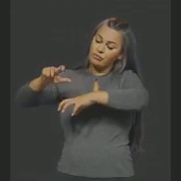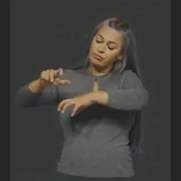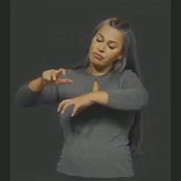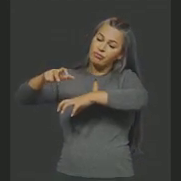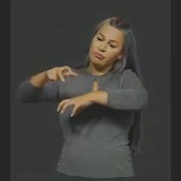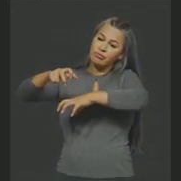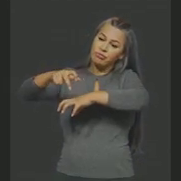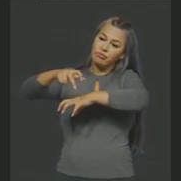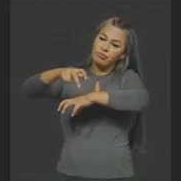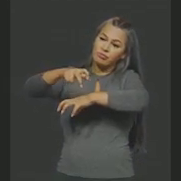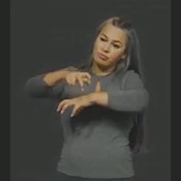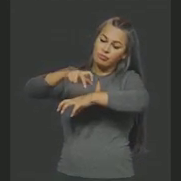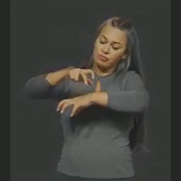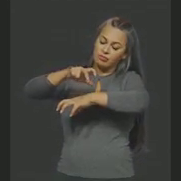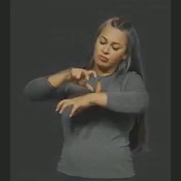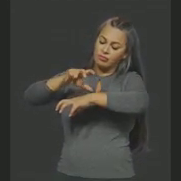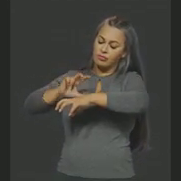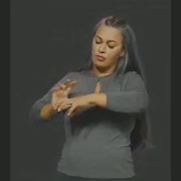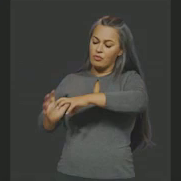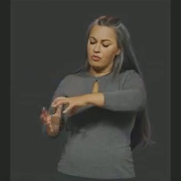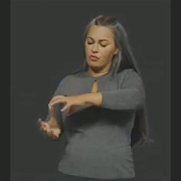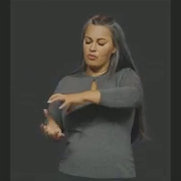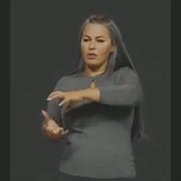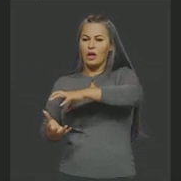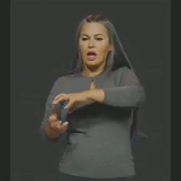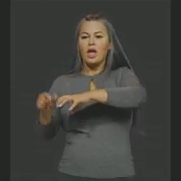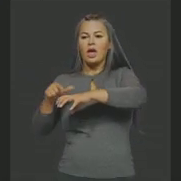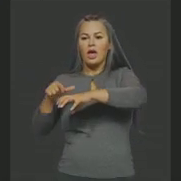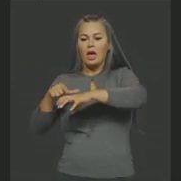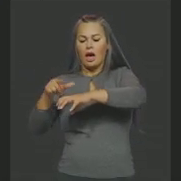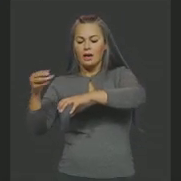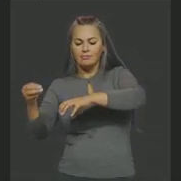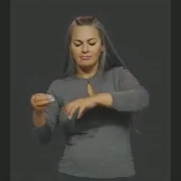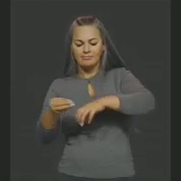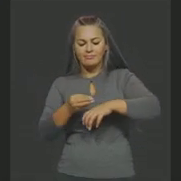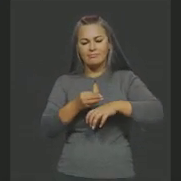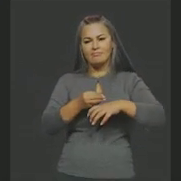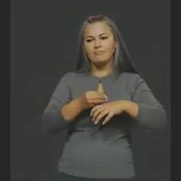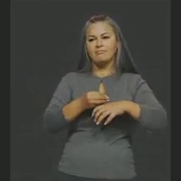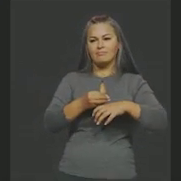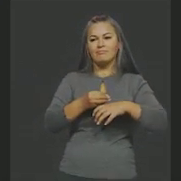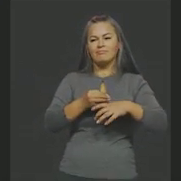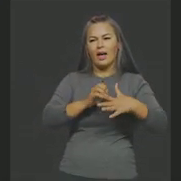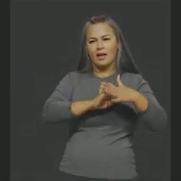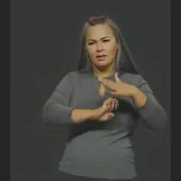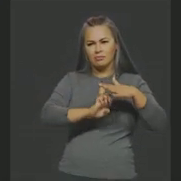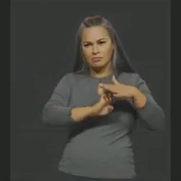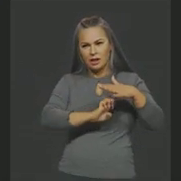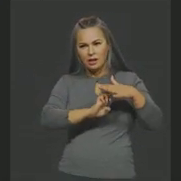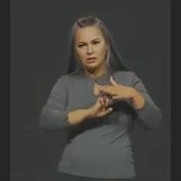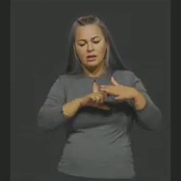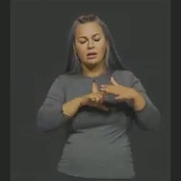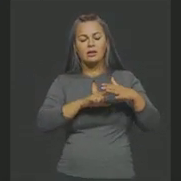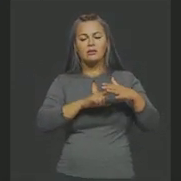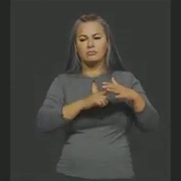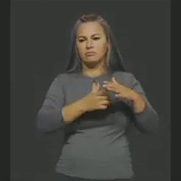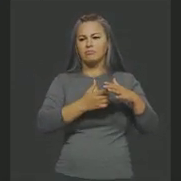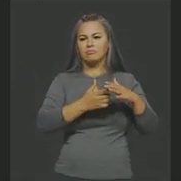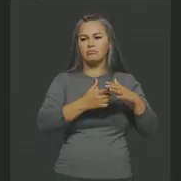também coleta dados das plataformas, né? Ou, na verdade, o certo seria dizer das